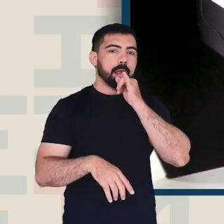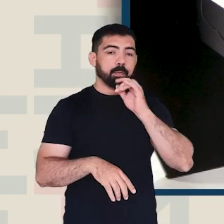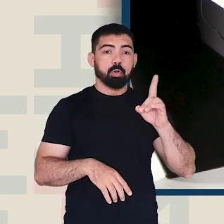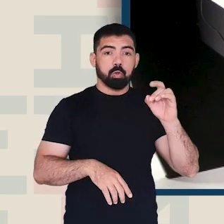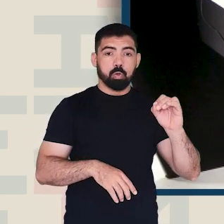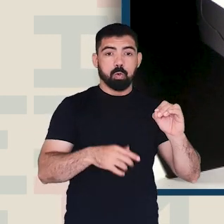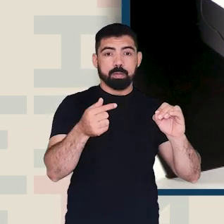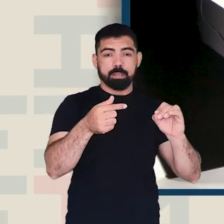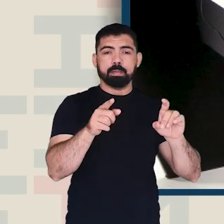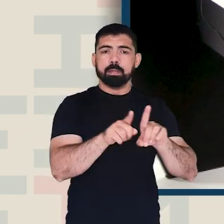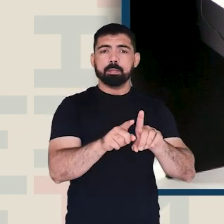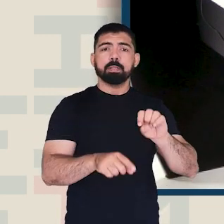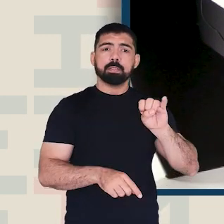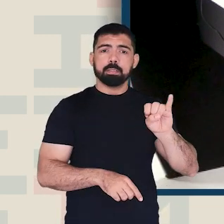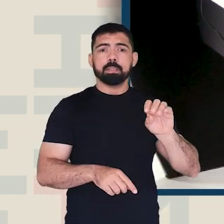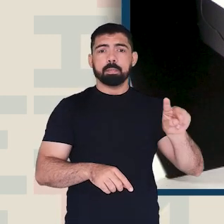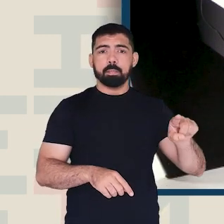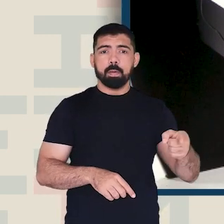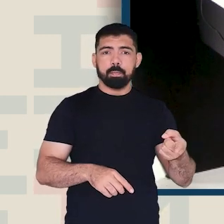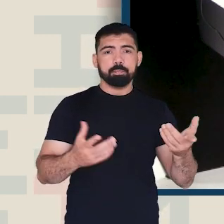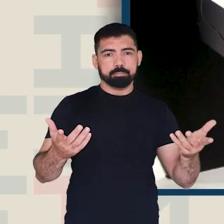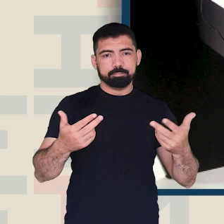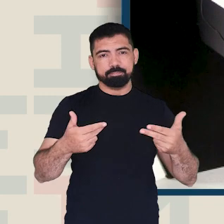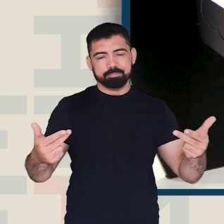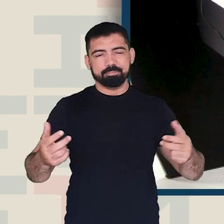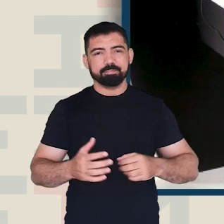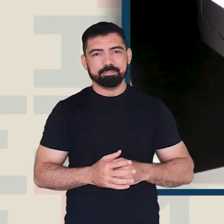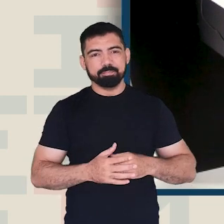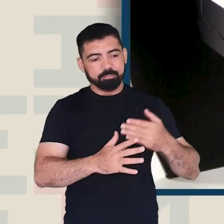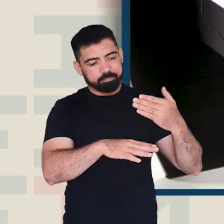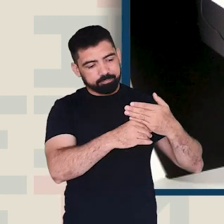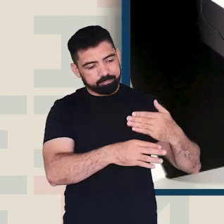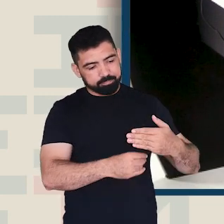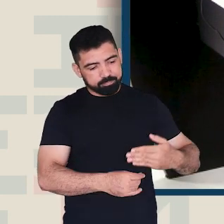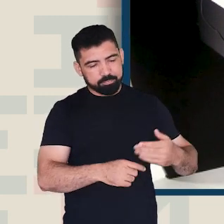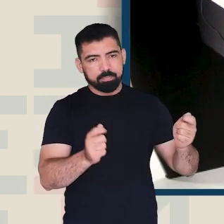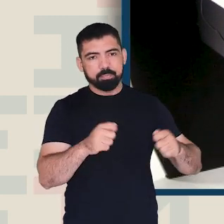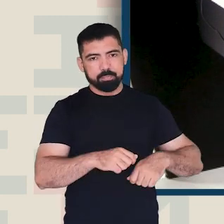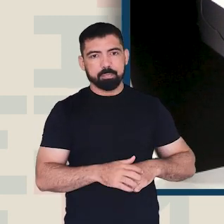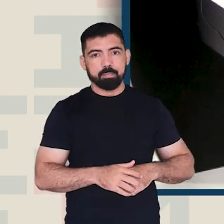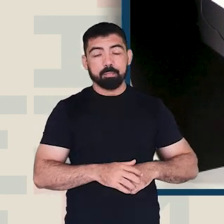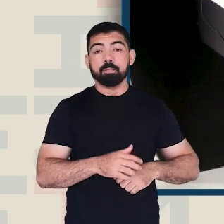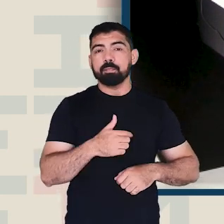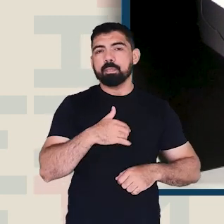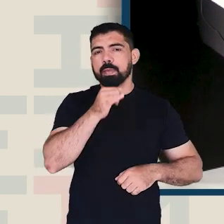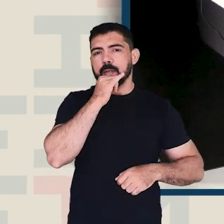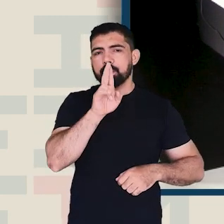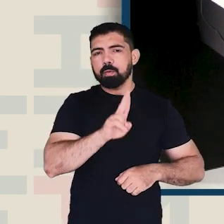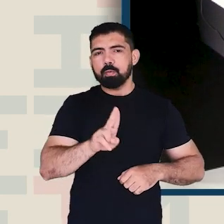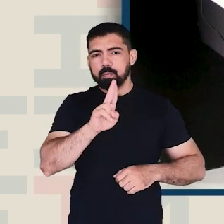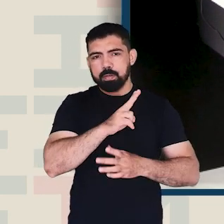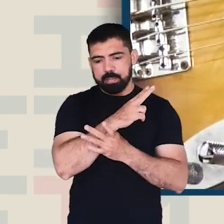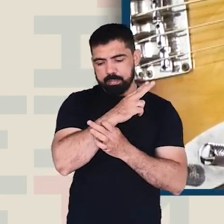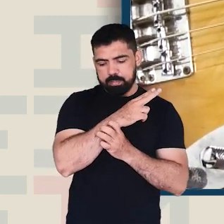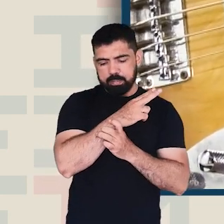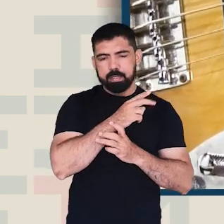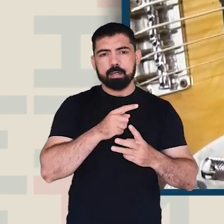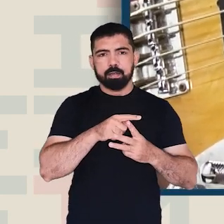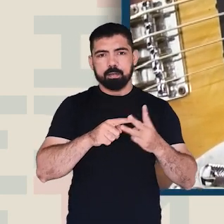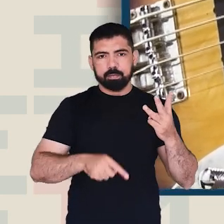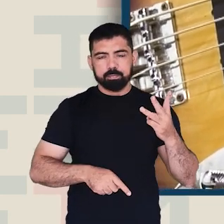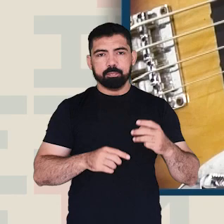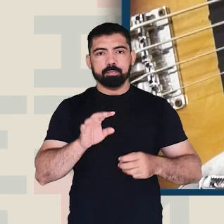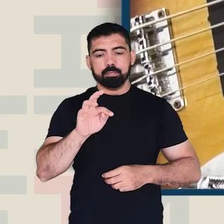si bemol, entender de acorde. Então vamos lá. Vou falar de um acorde maior se eu vou usar tríade. A banda está